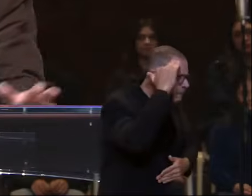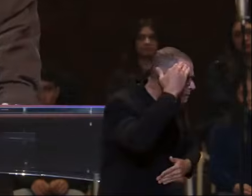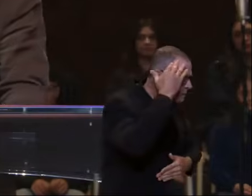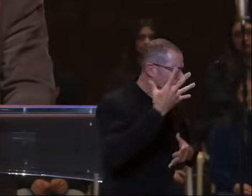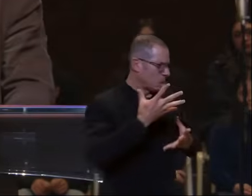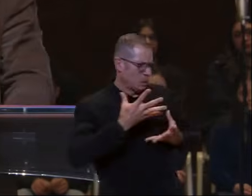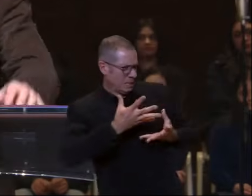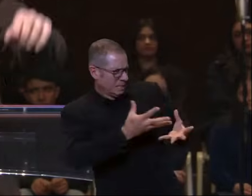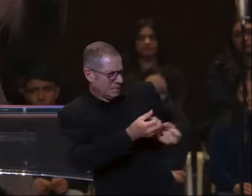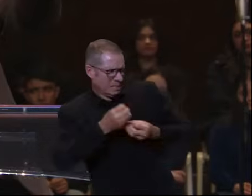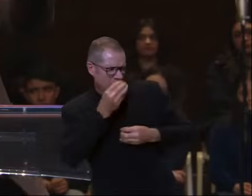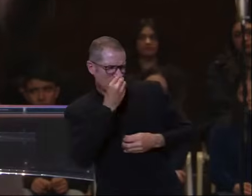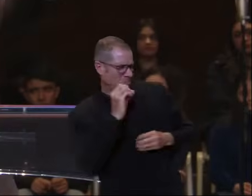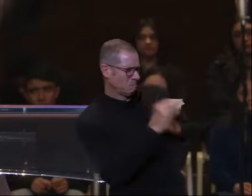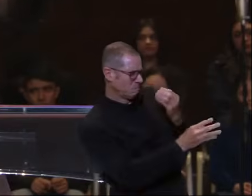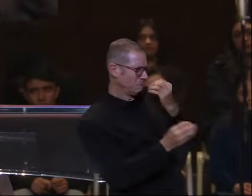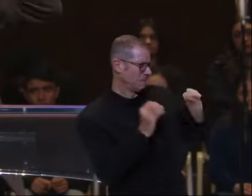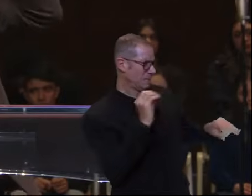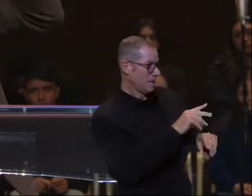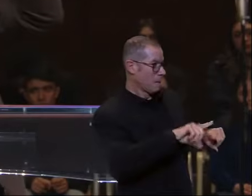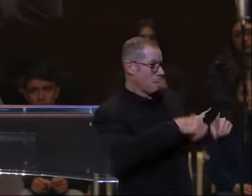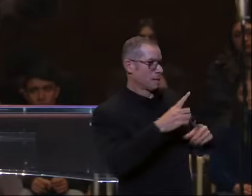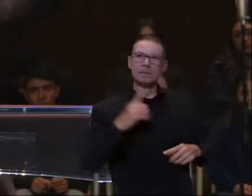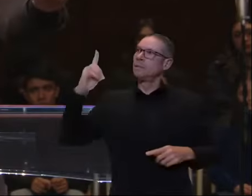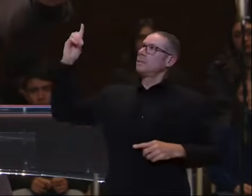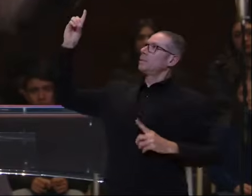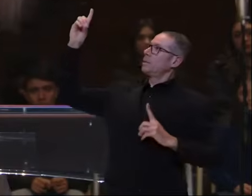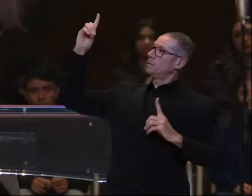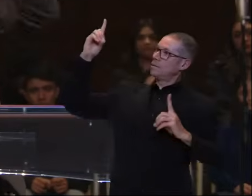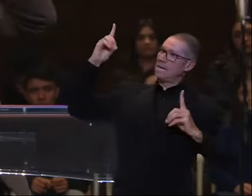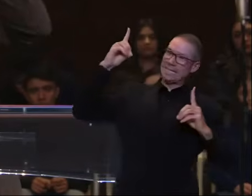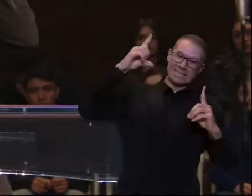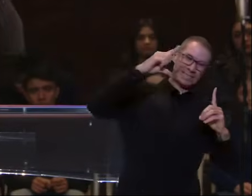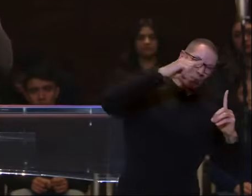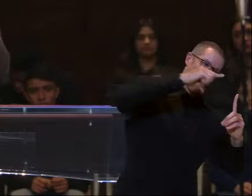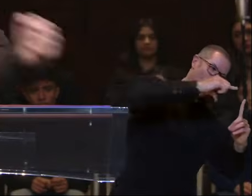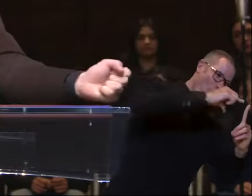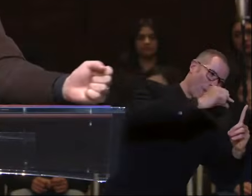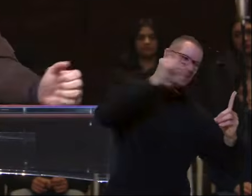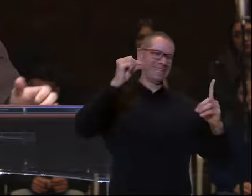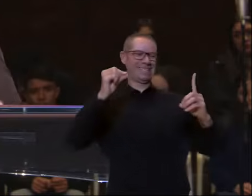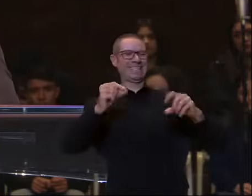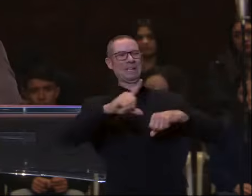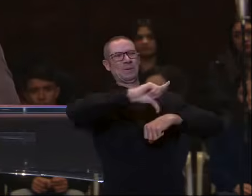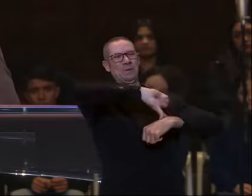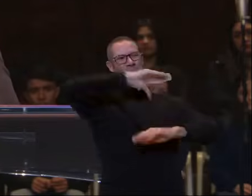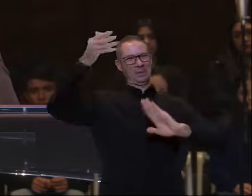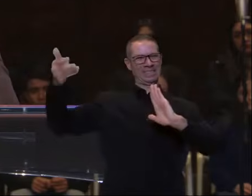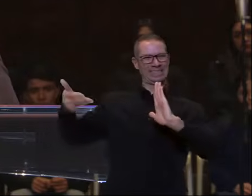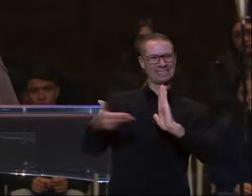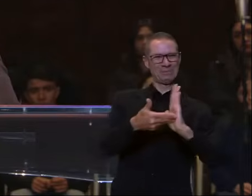te aceitaram, mas eu te escolhi antes de tudo.